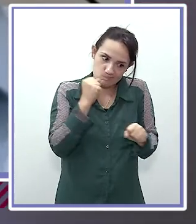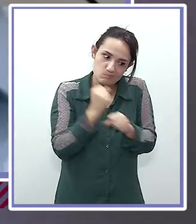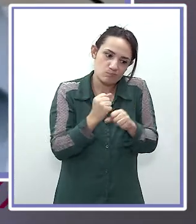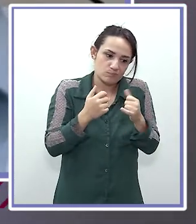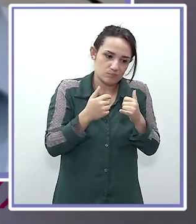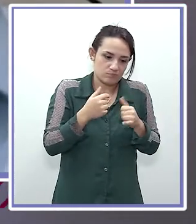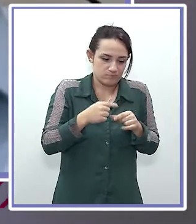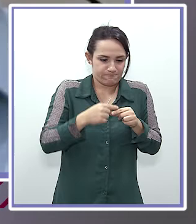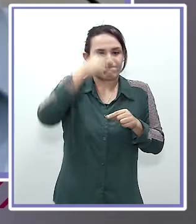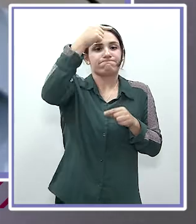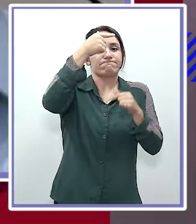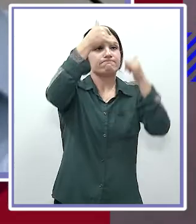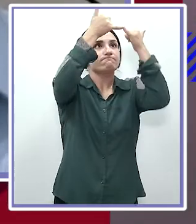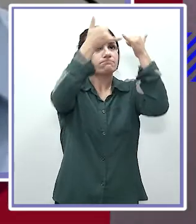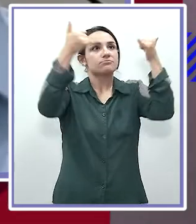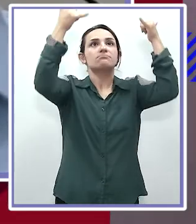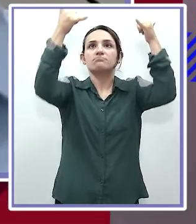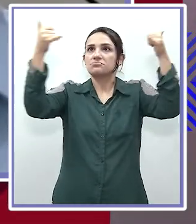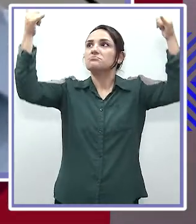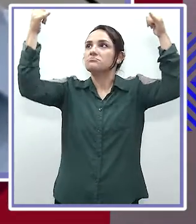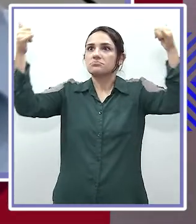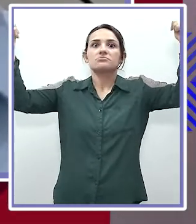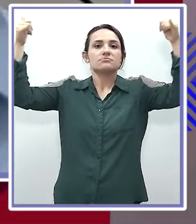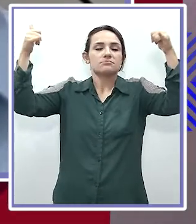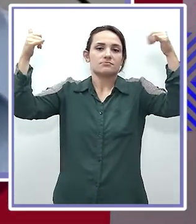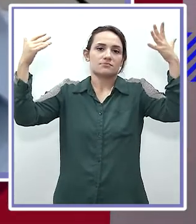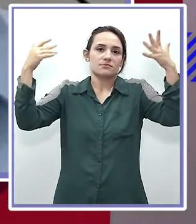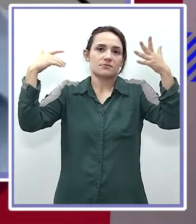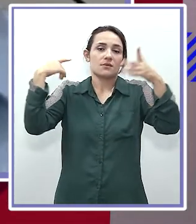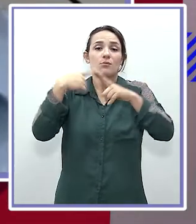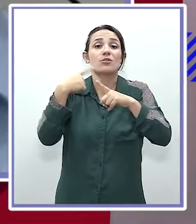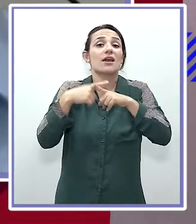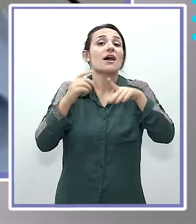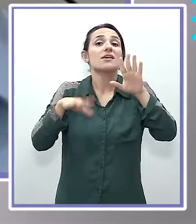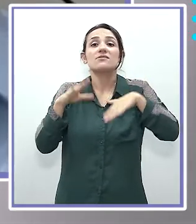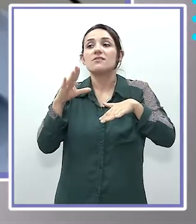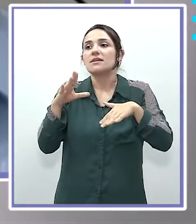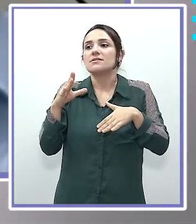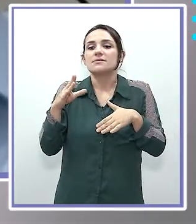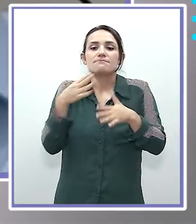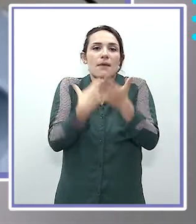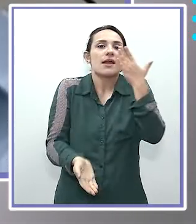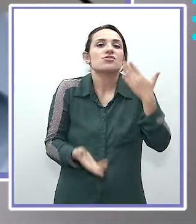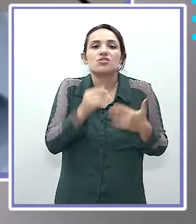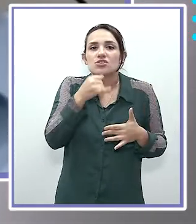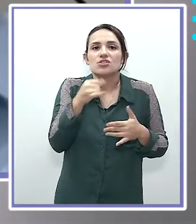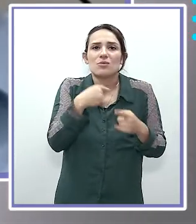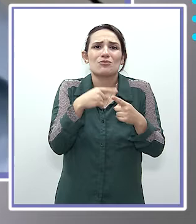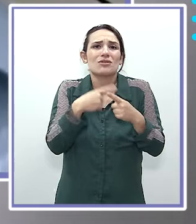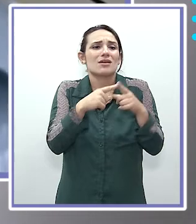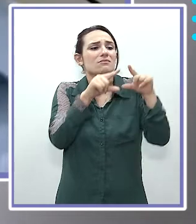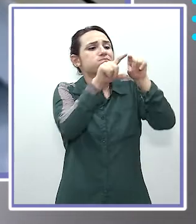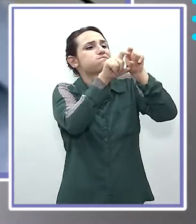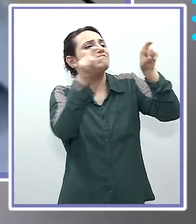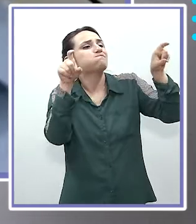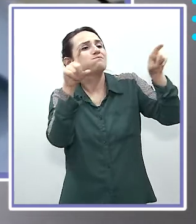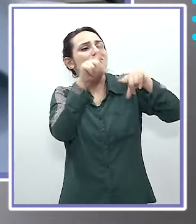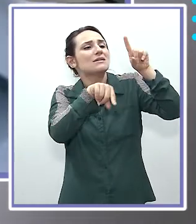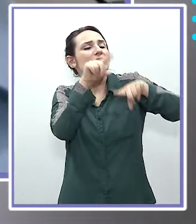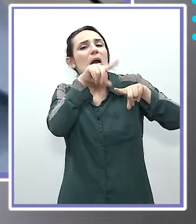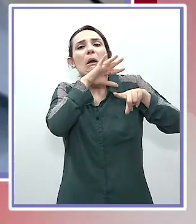linha ela tem a proteção dela ativada, para que ela não se danifique pelo alto calor que vai gerar e tudo mais.